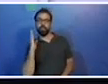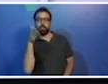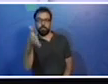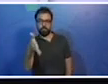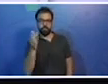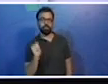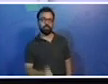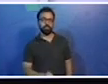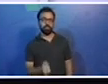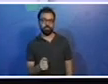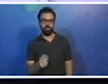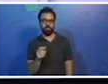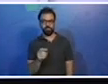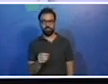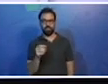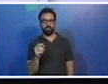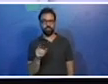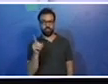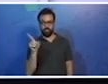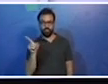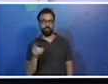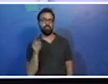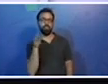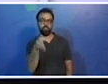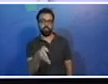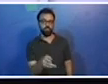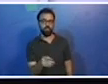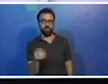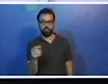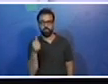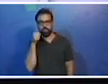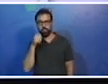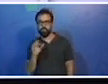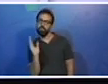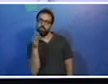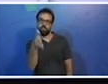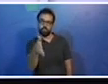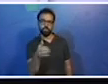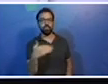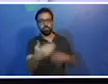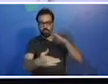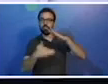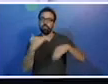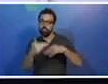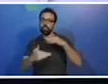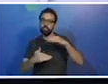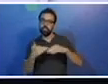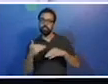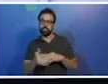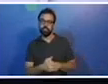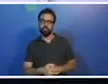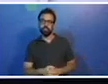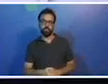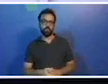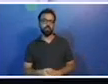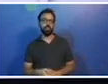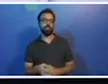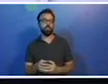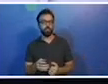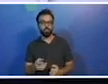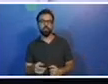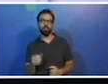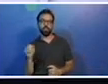vai. He goes, ele vai. She goes, ela vai. E por aí consecutivamente. No modo